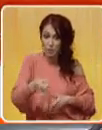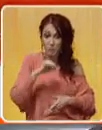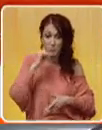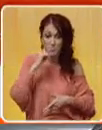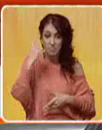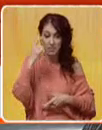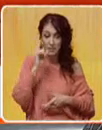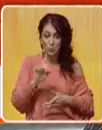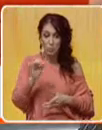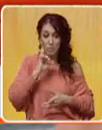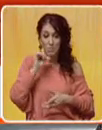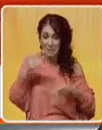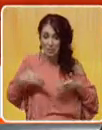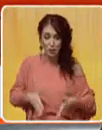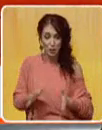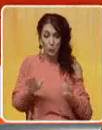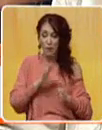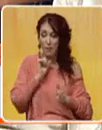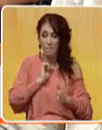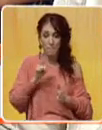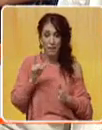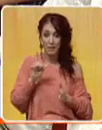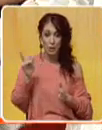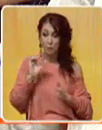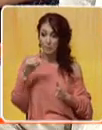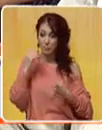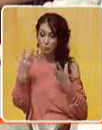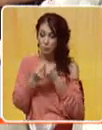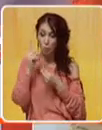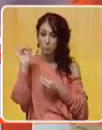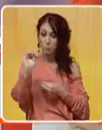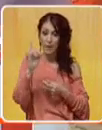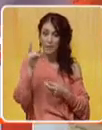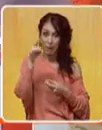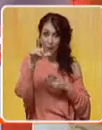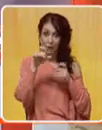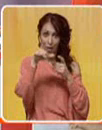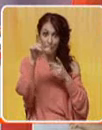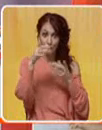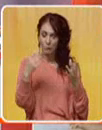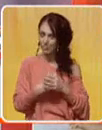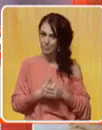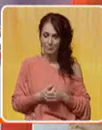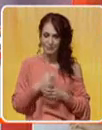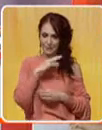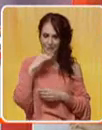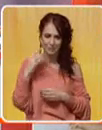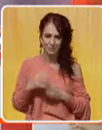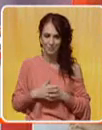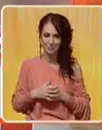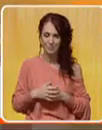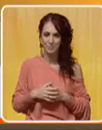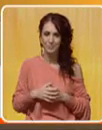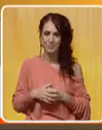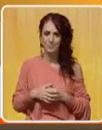era o que eu ia a dizer nem sequer pensado nci 9 anos depois nem a minha mãe ainda estava com o meu pai imagina pá vamos lá que